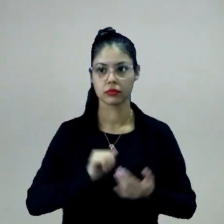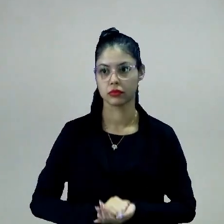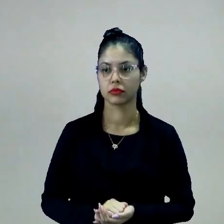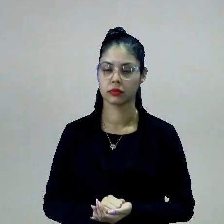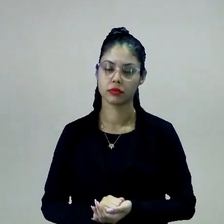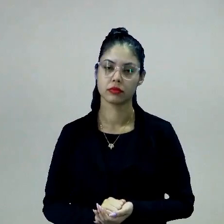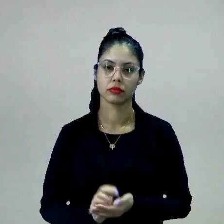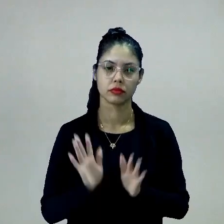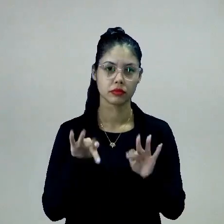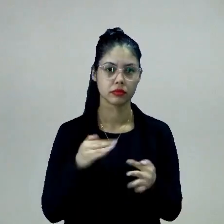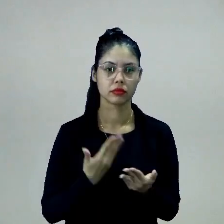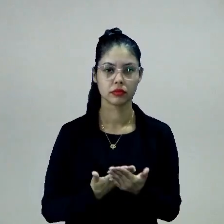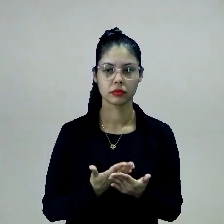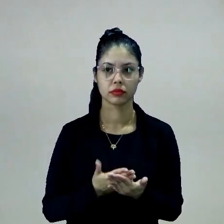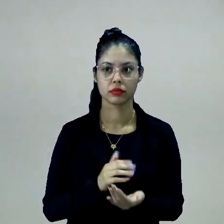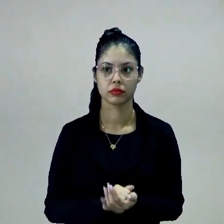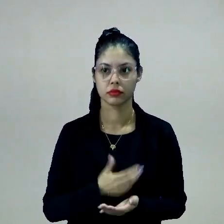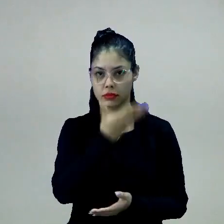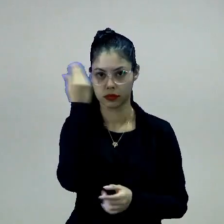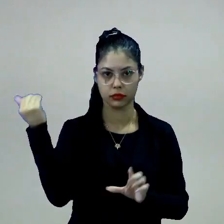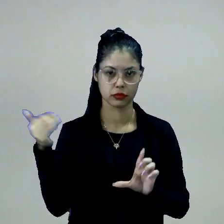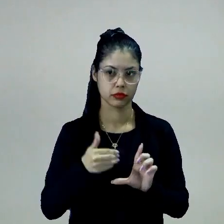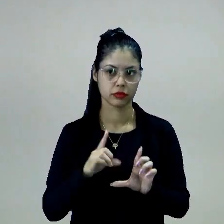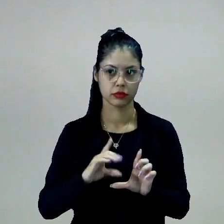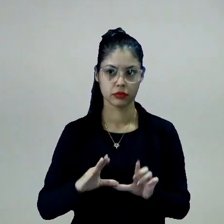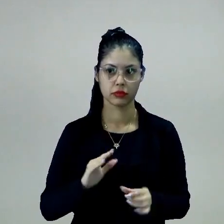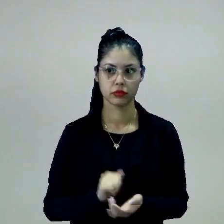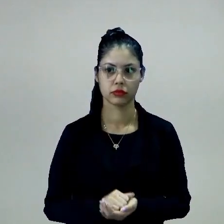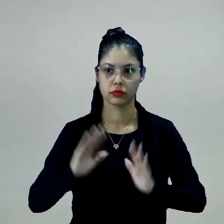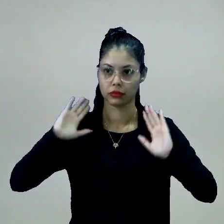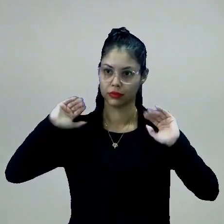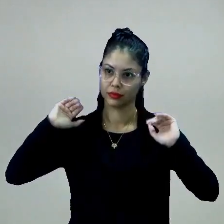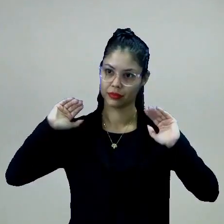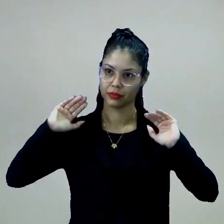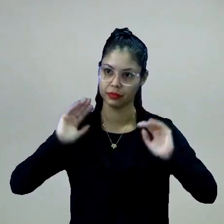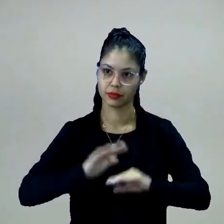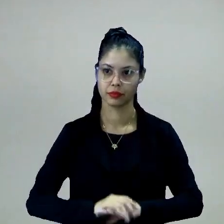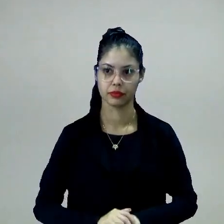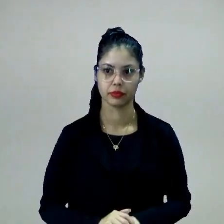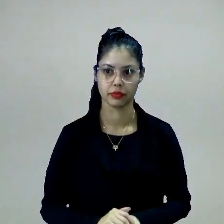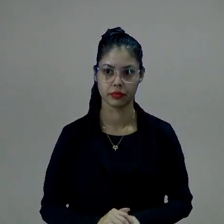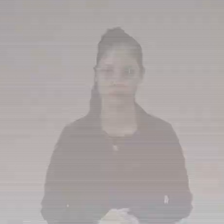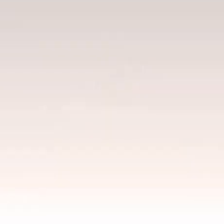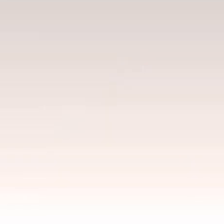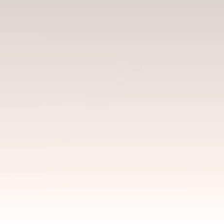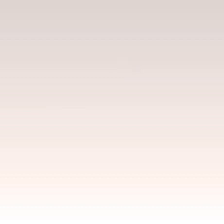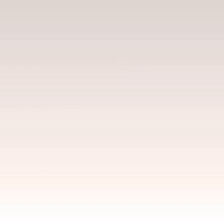galerinha. Chegamos ao final de mais uma aula. Não esqueçam de acessar a plataforma Eduque. Adeus.